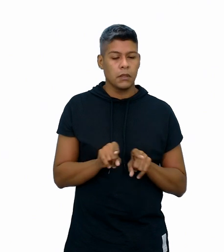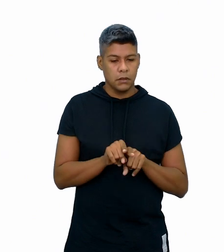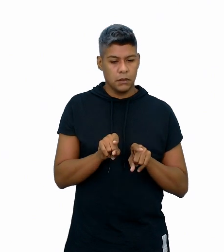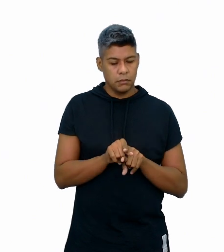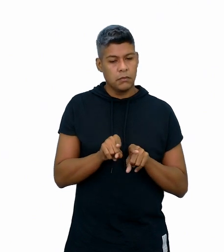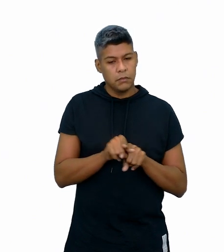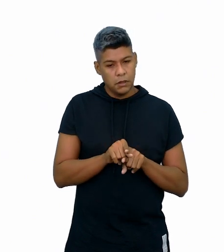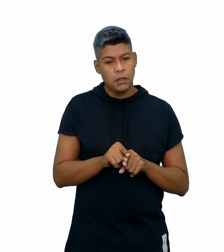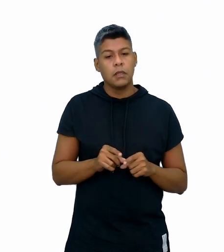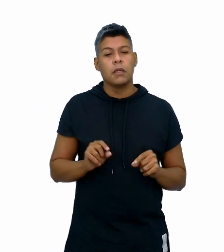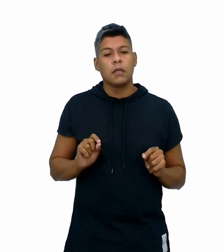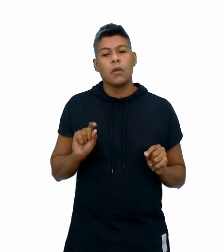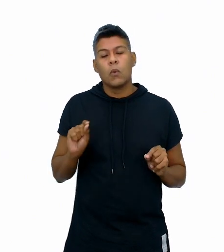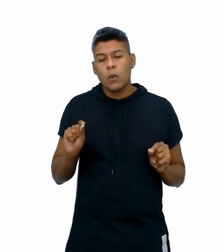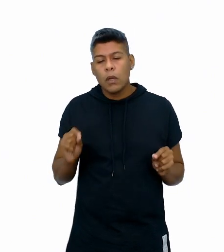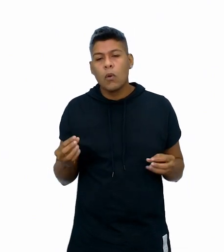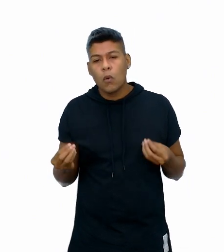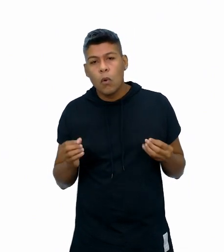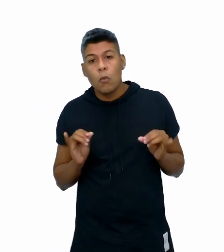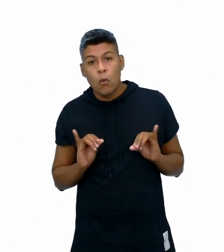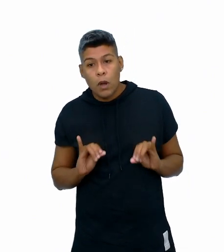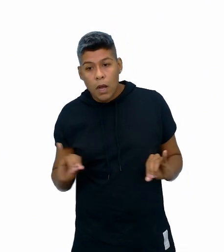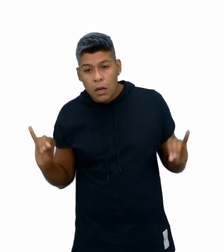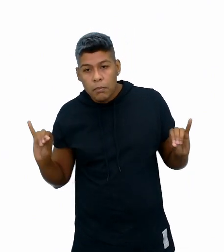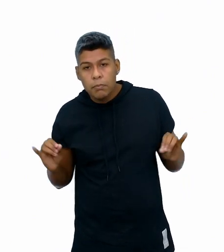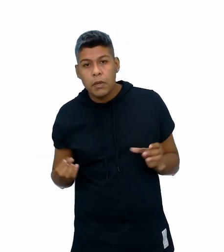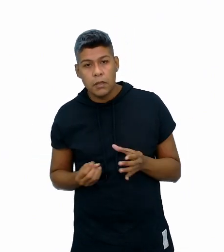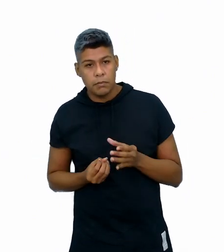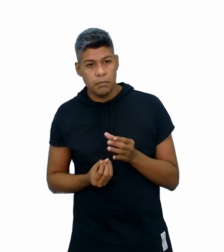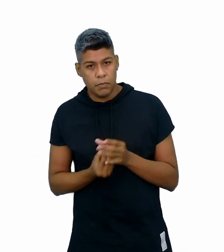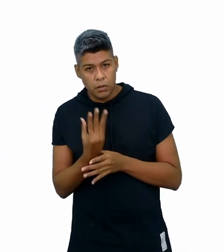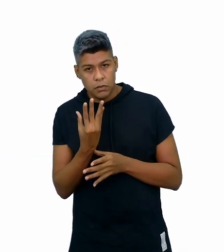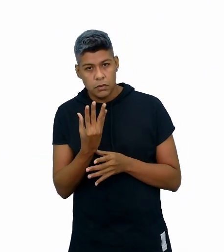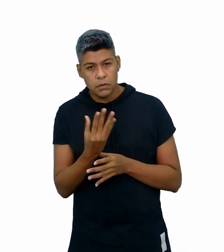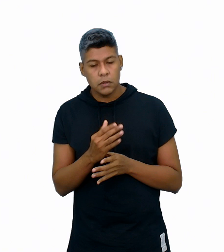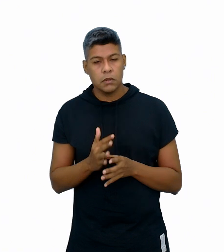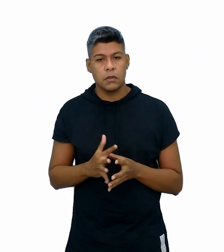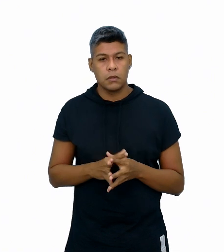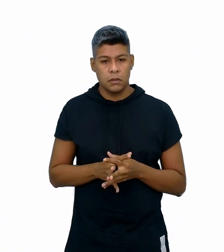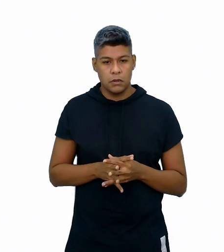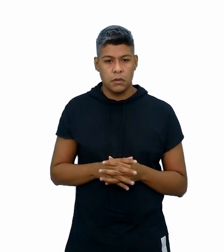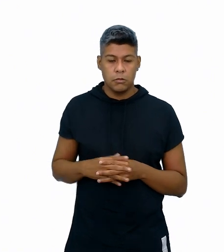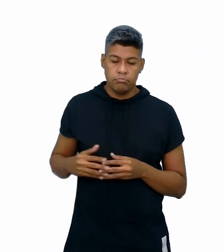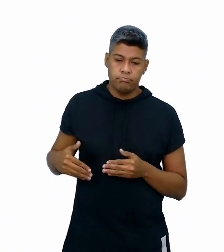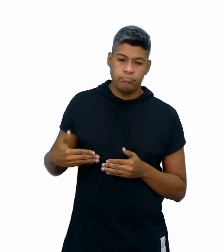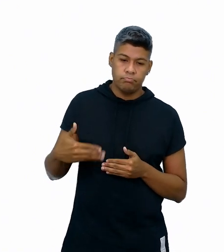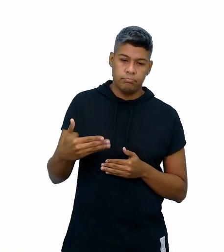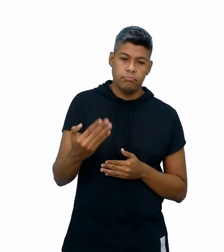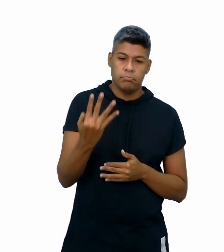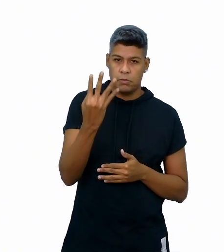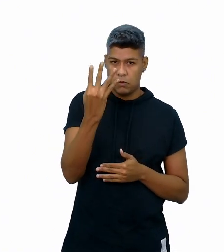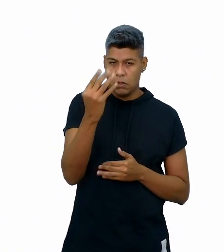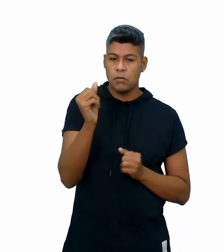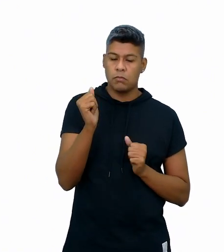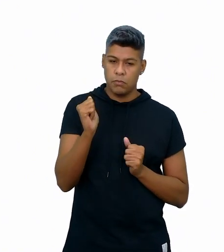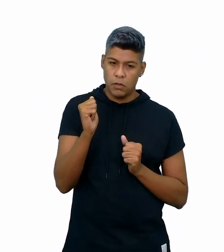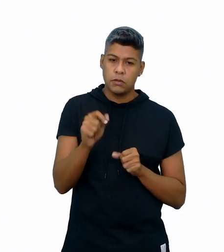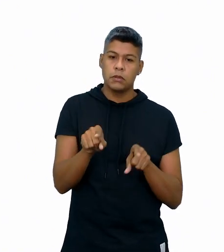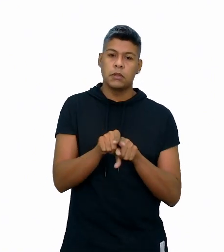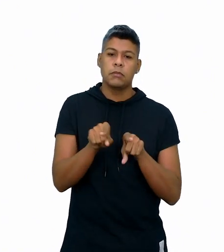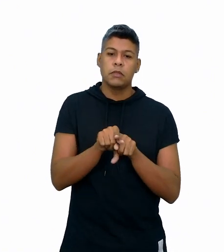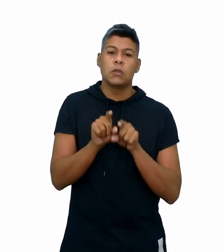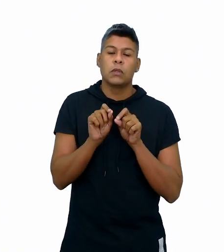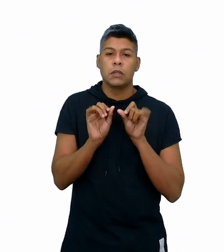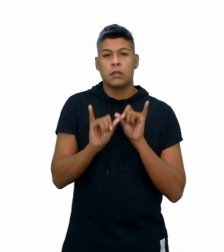dá pistas de como a campanha que os estudantes vão produzir ao longo da sequência 4 pode também